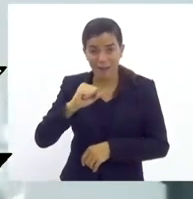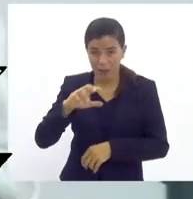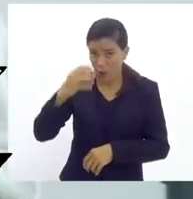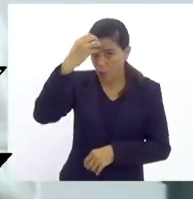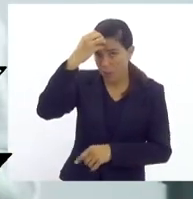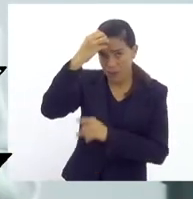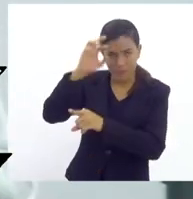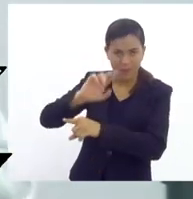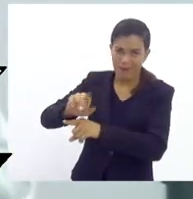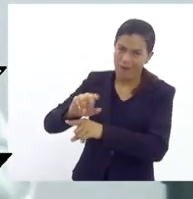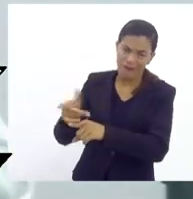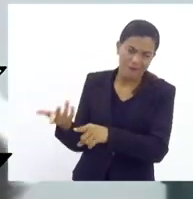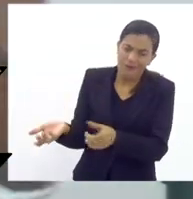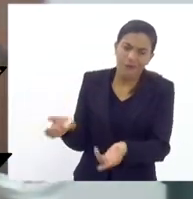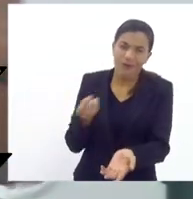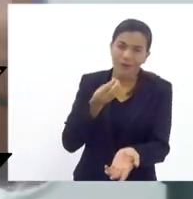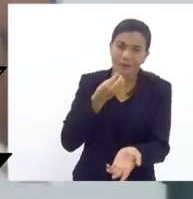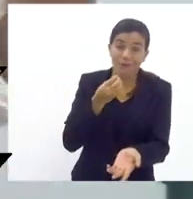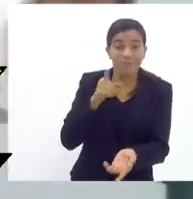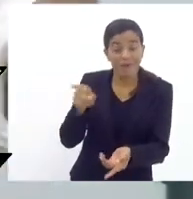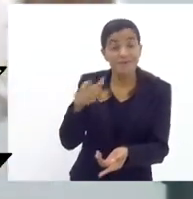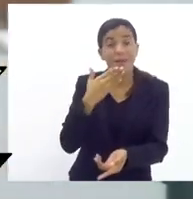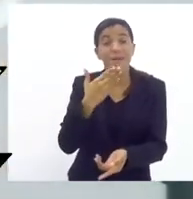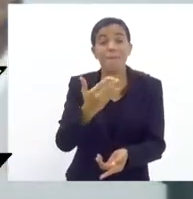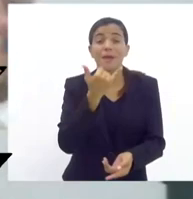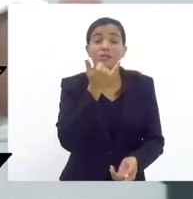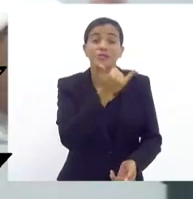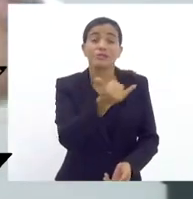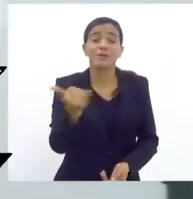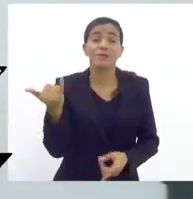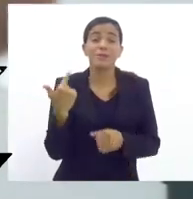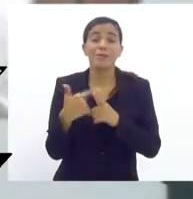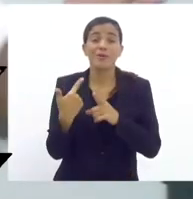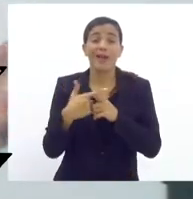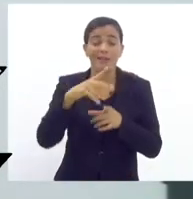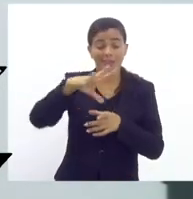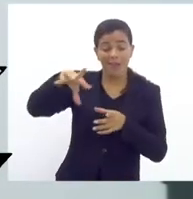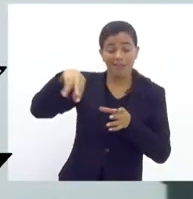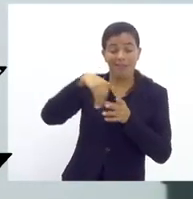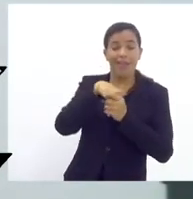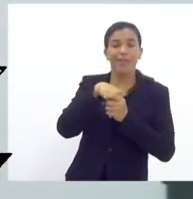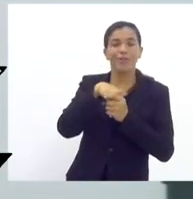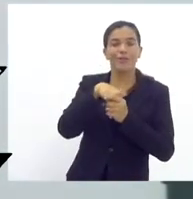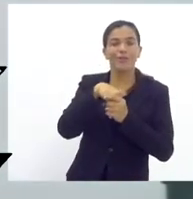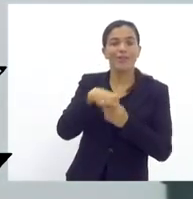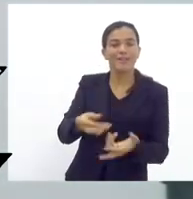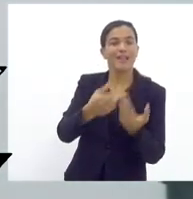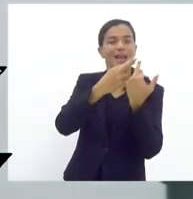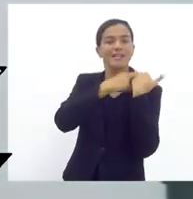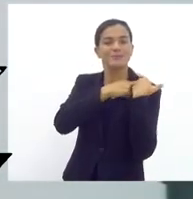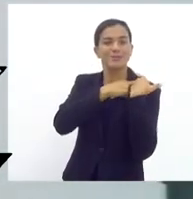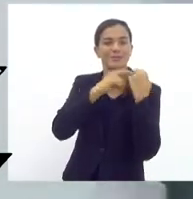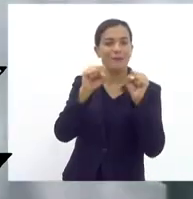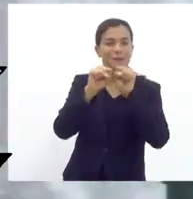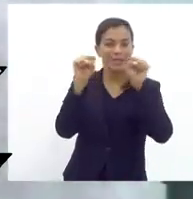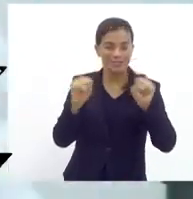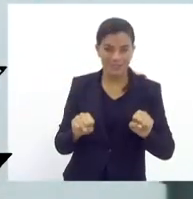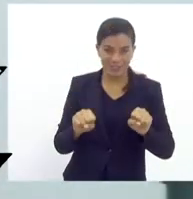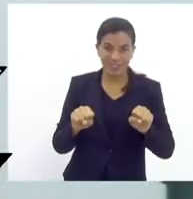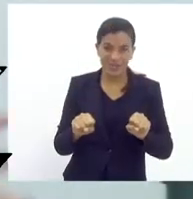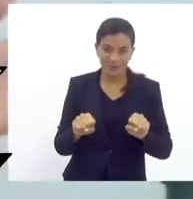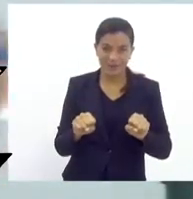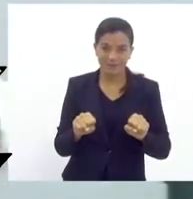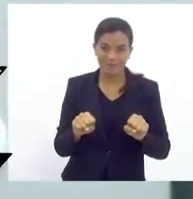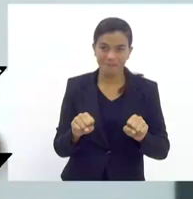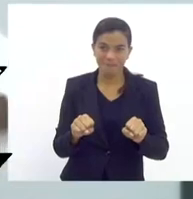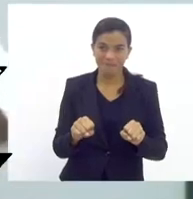culpa não mas ela pede por entender que ela está dentro dessa desse sistema e eu hoje